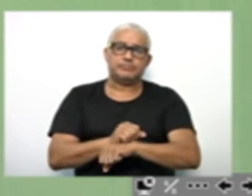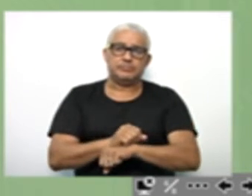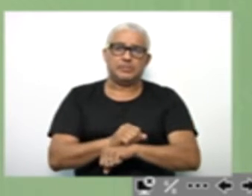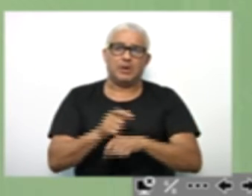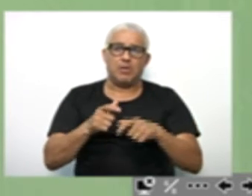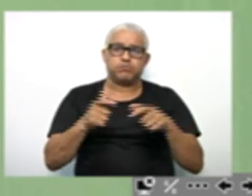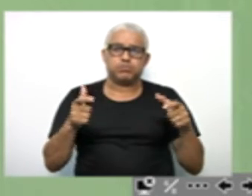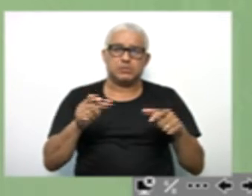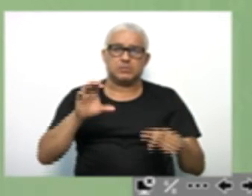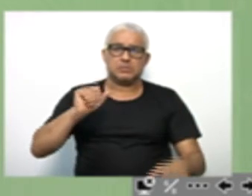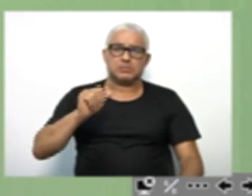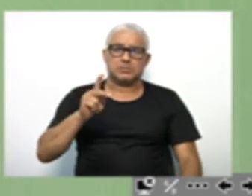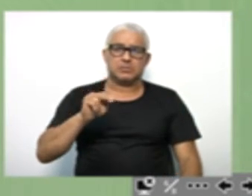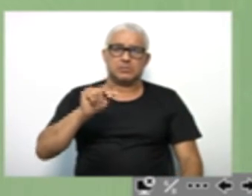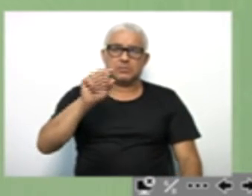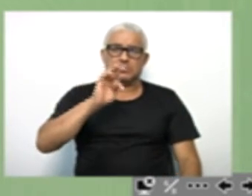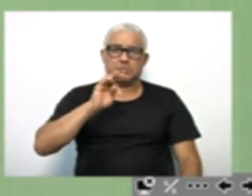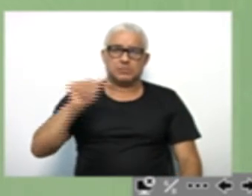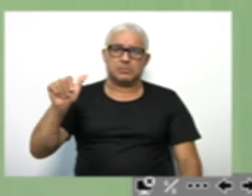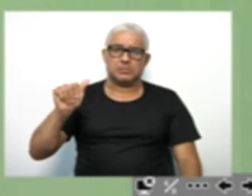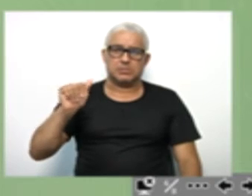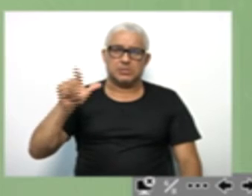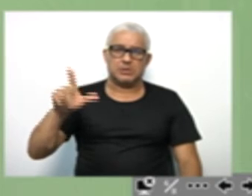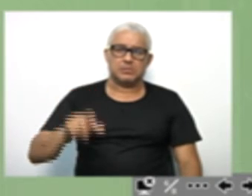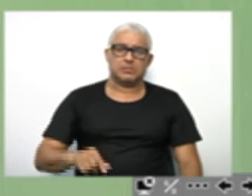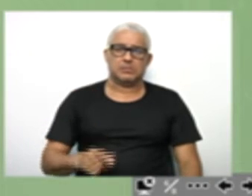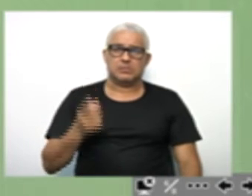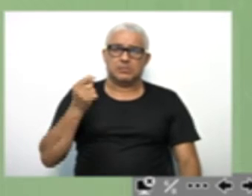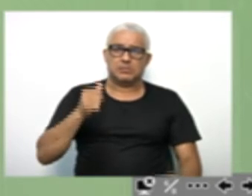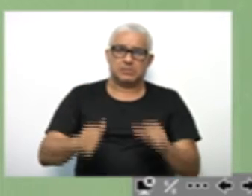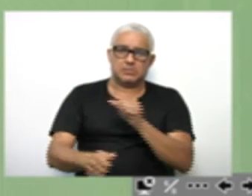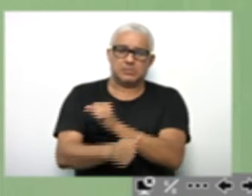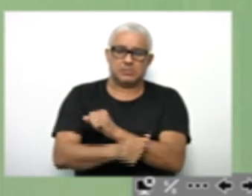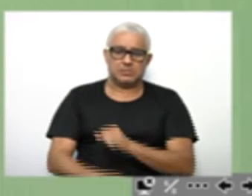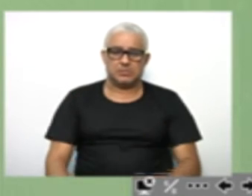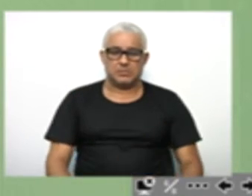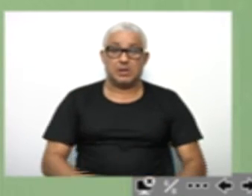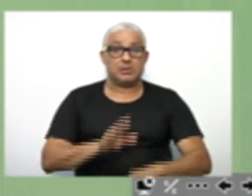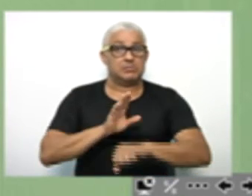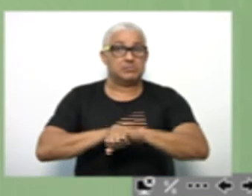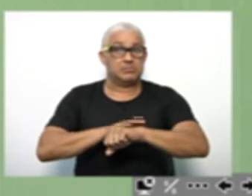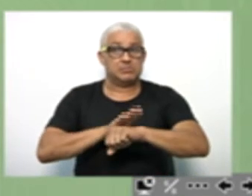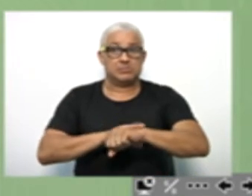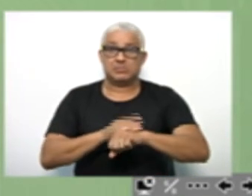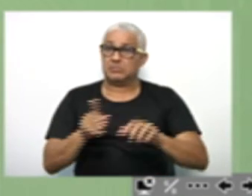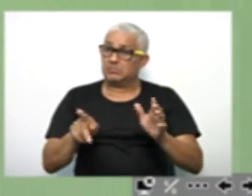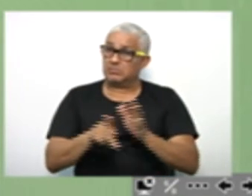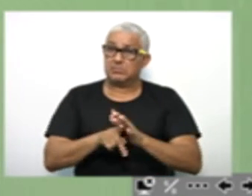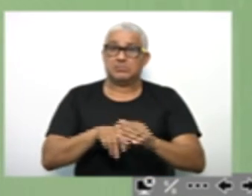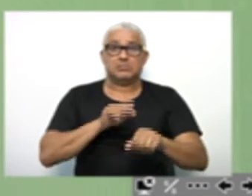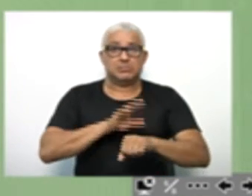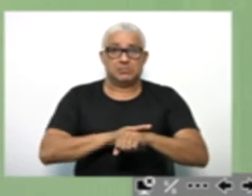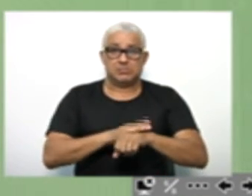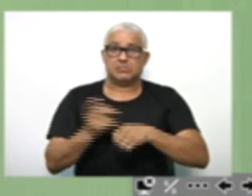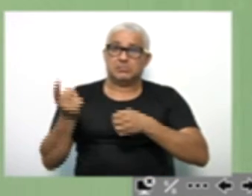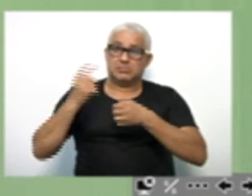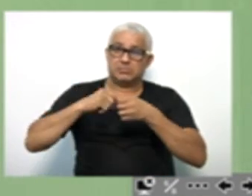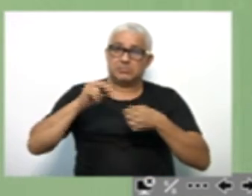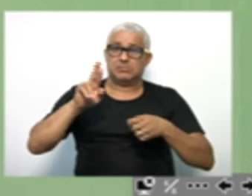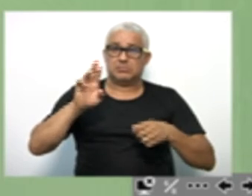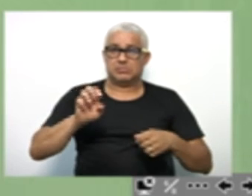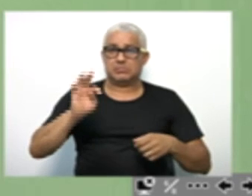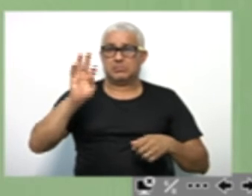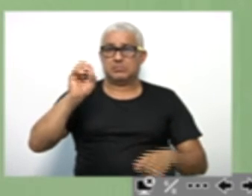de capital investido? Então, o payback está relacionado a uma questão temporal, ao tempo, ao retorno, à